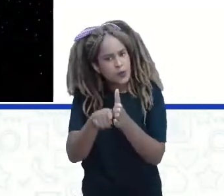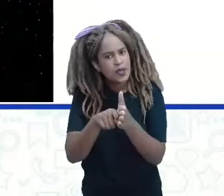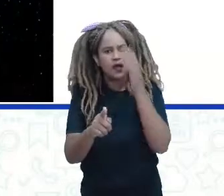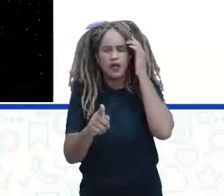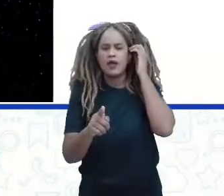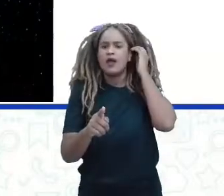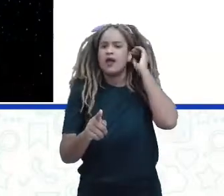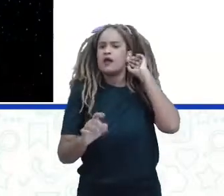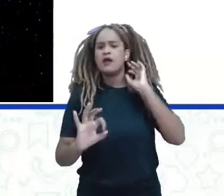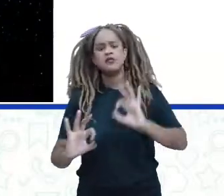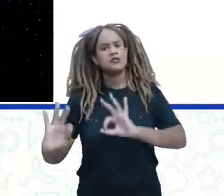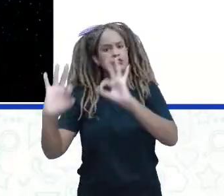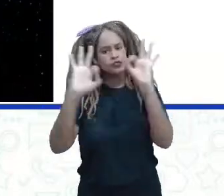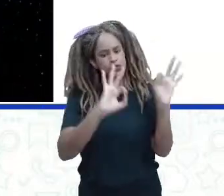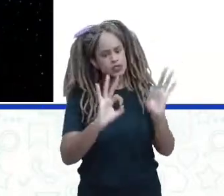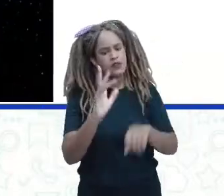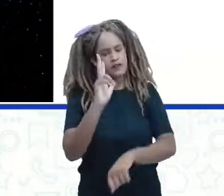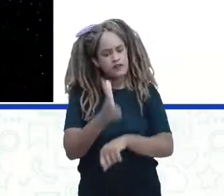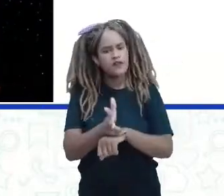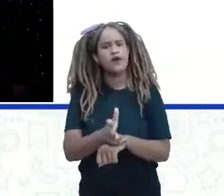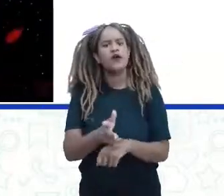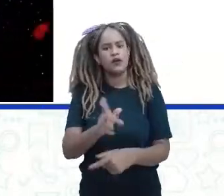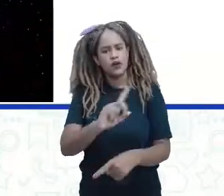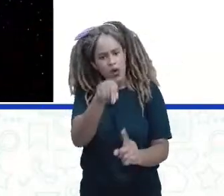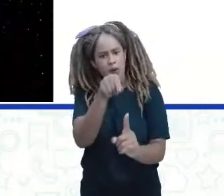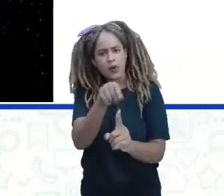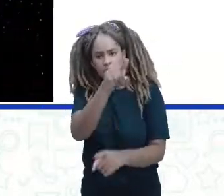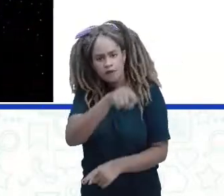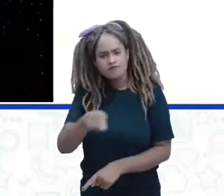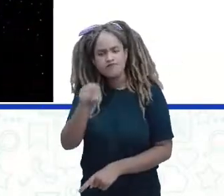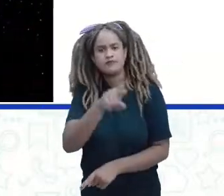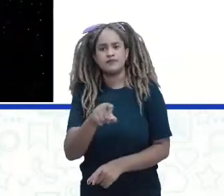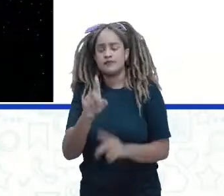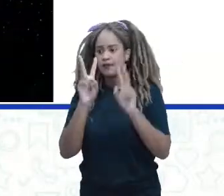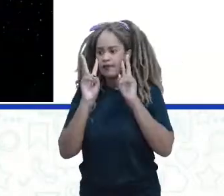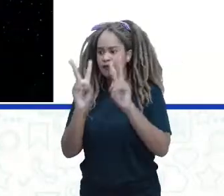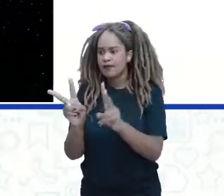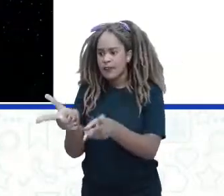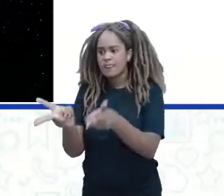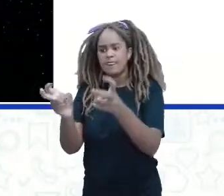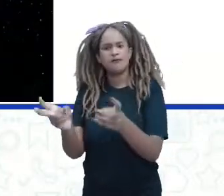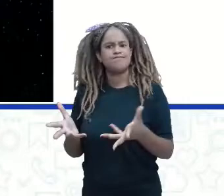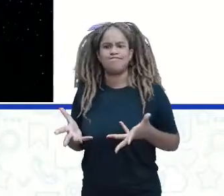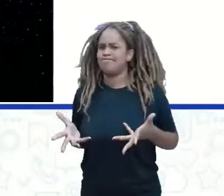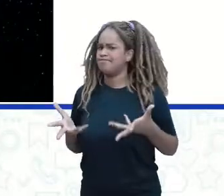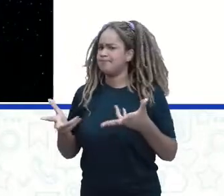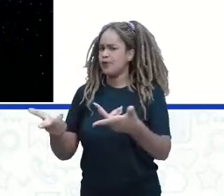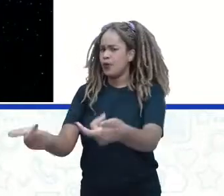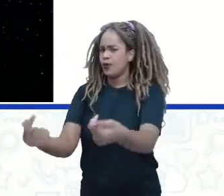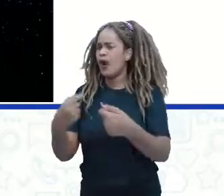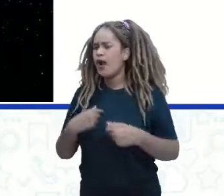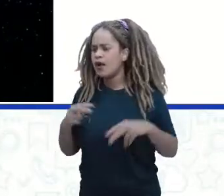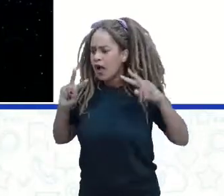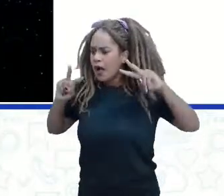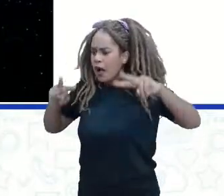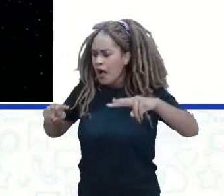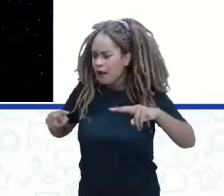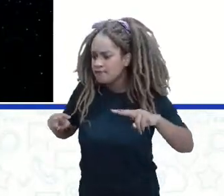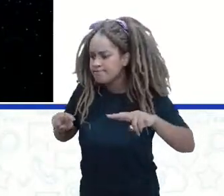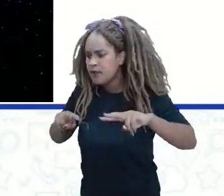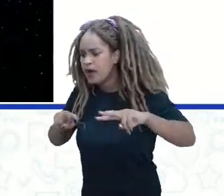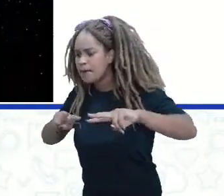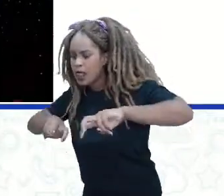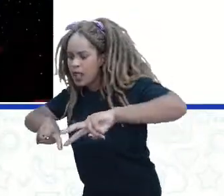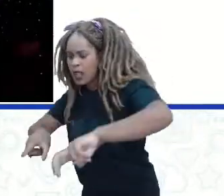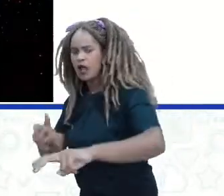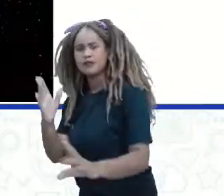Assiste alguns vídeos para vocês verem que coisa fantástica. Quanto mais eu olho, mais eu descubro coisas novas, Carol.